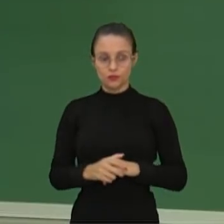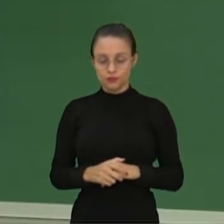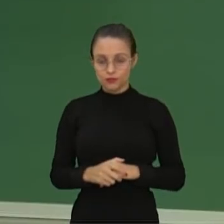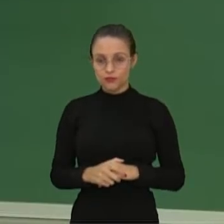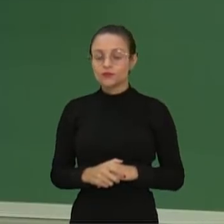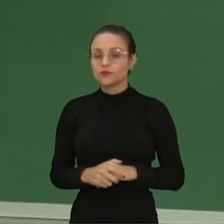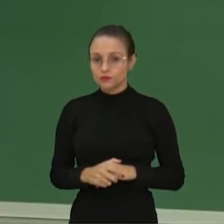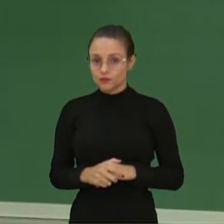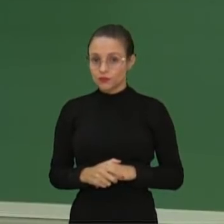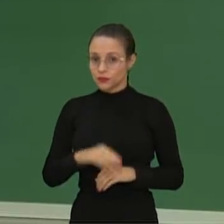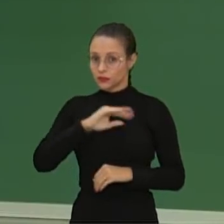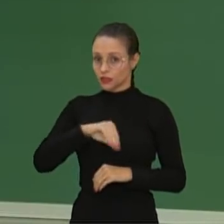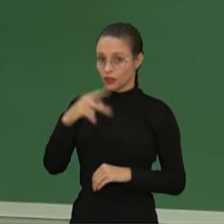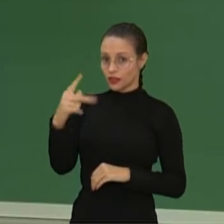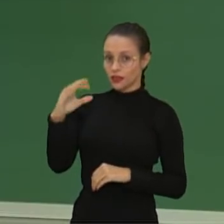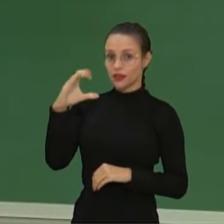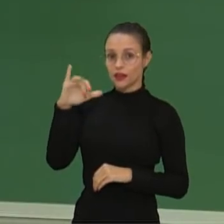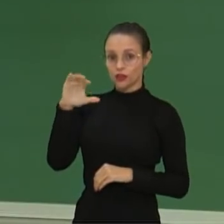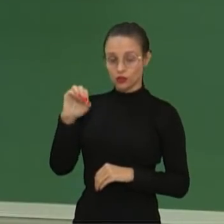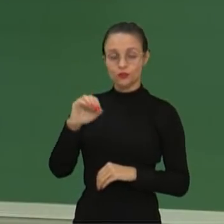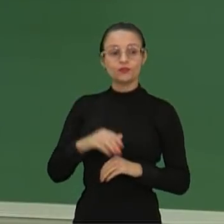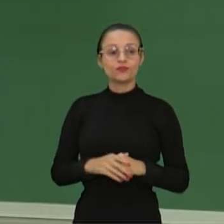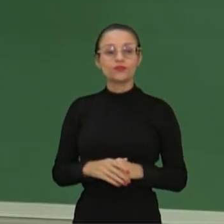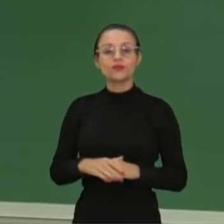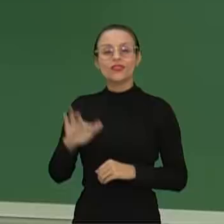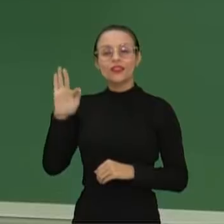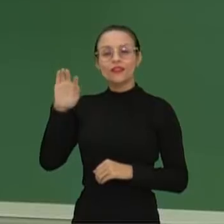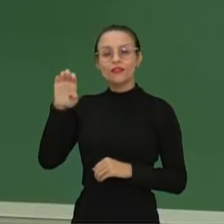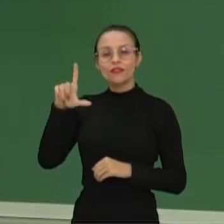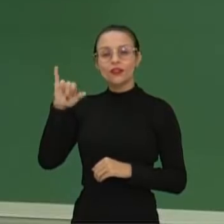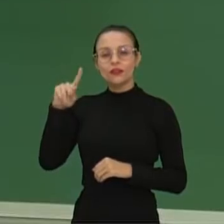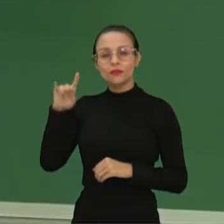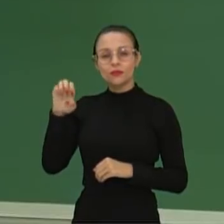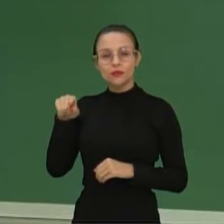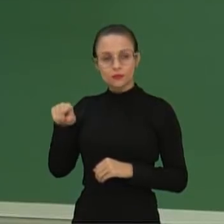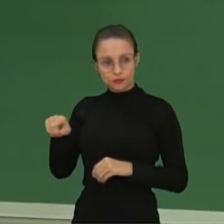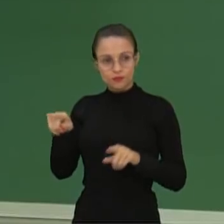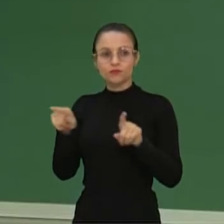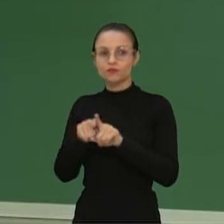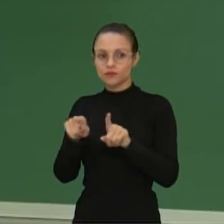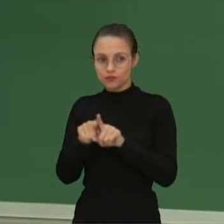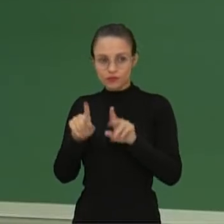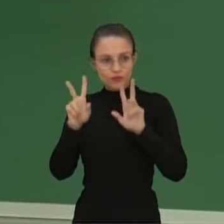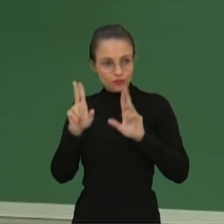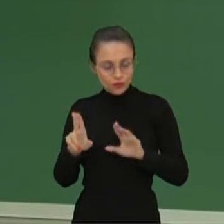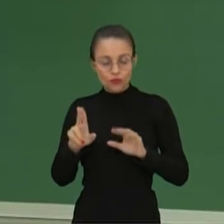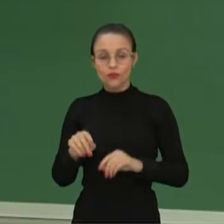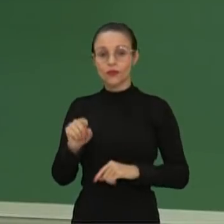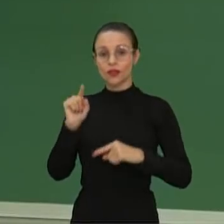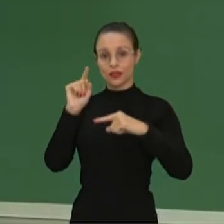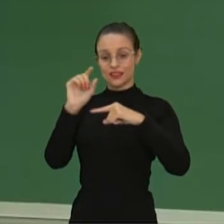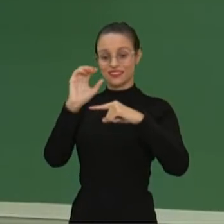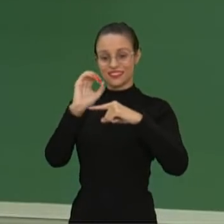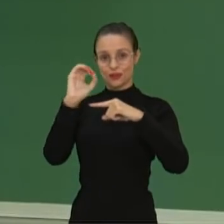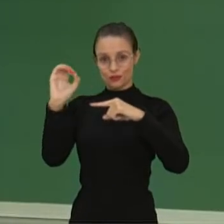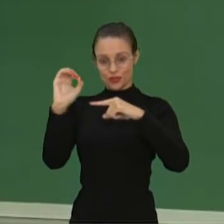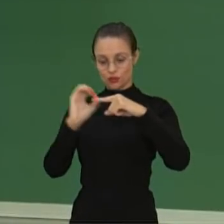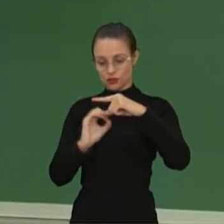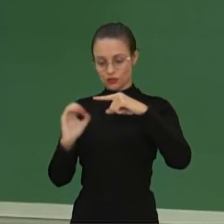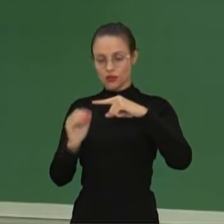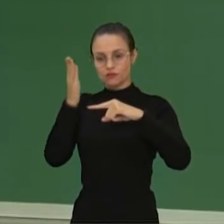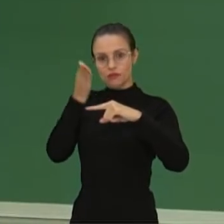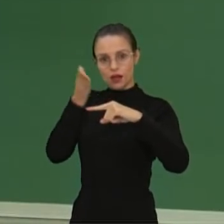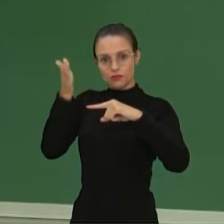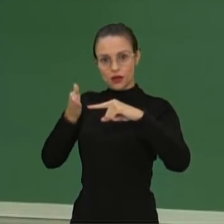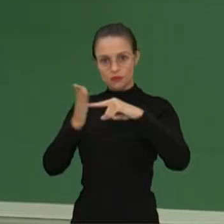o que Caio ganha. O Felipe, mesma coisa aqui. Eu vou simplificar os 2 zeros com os 2